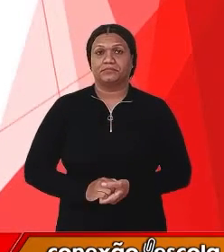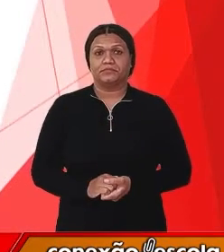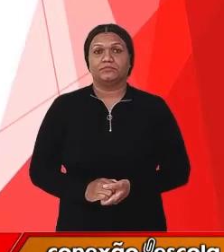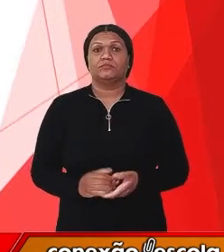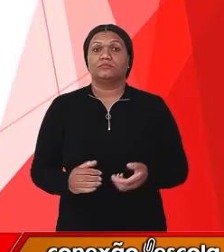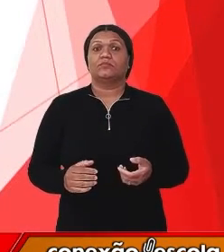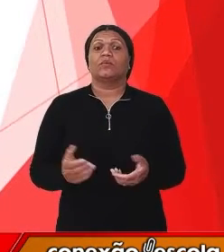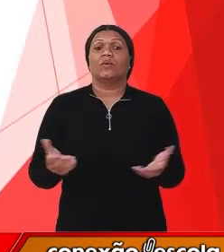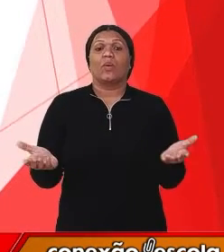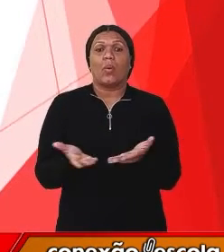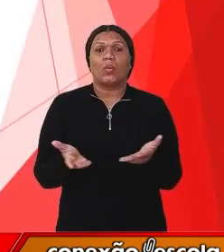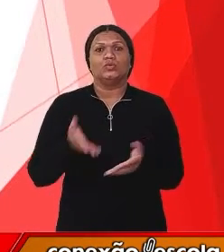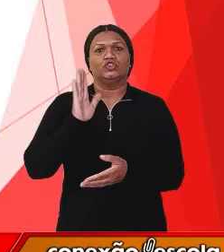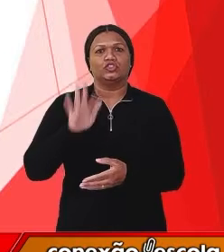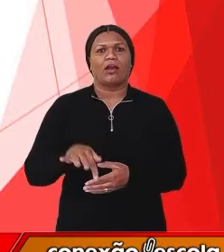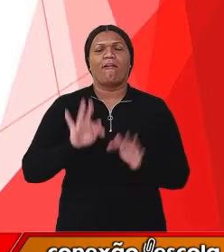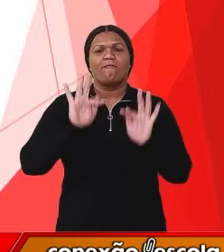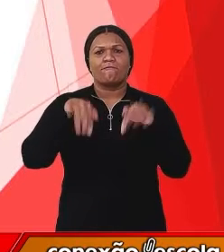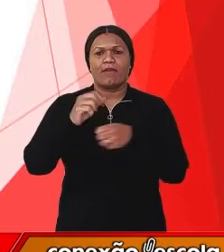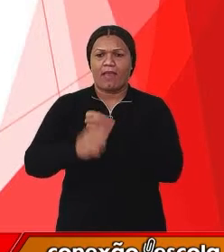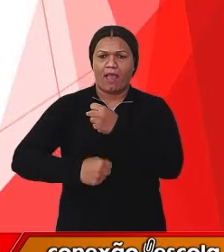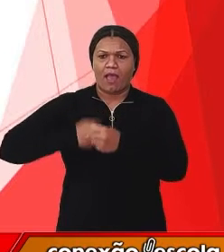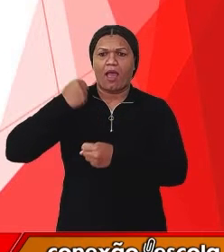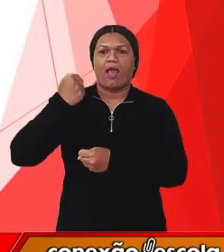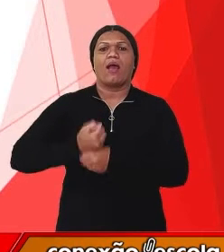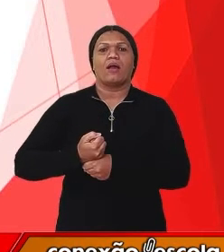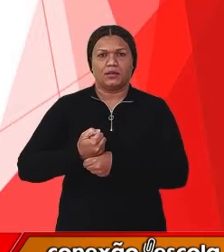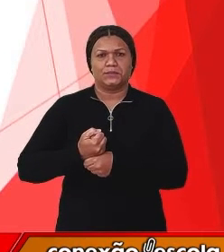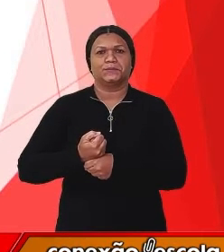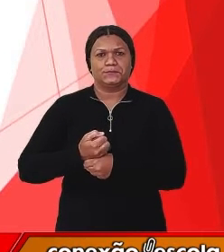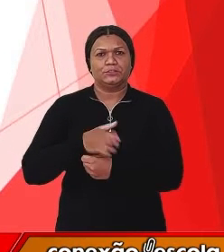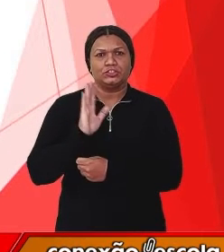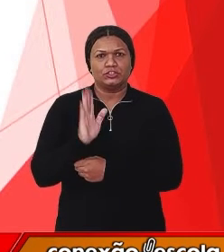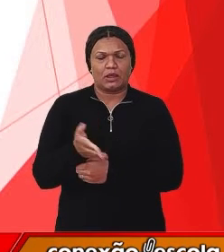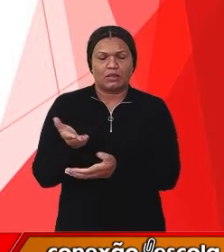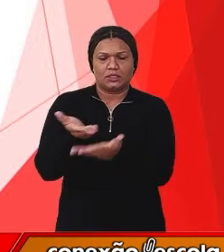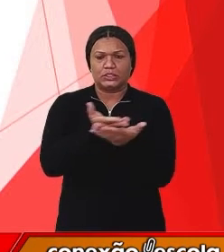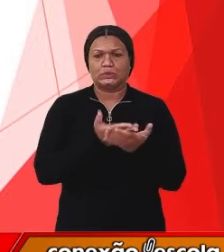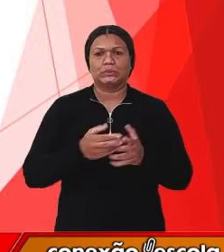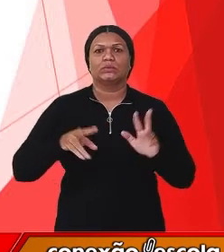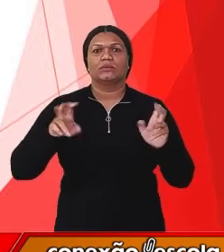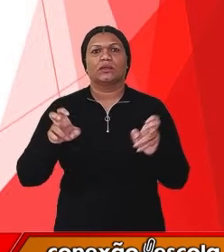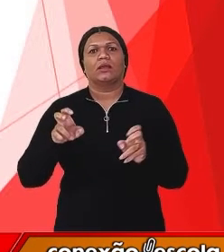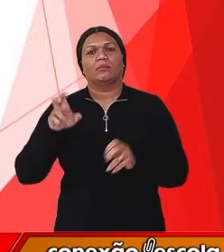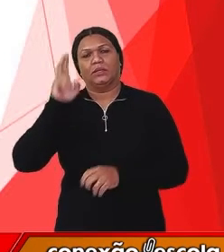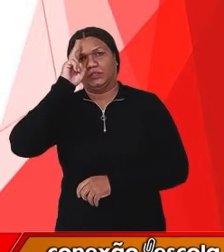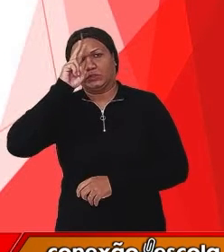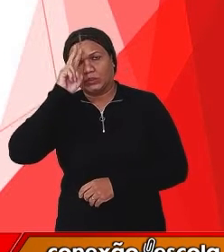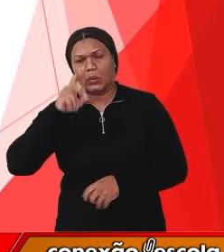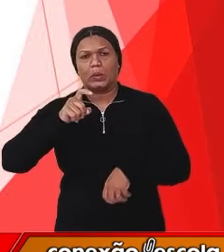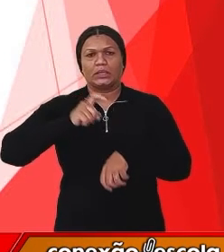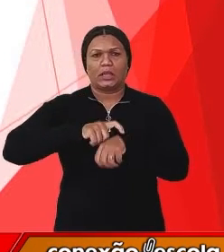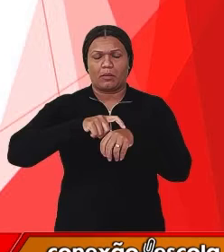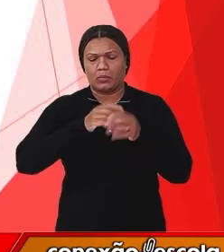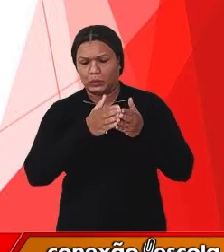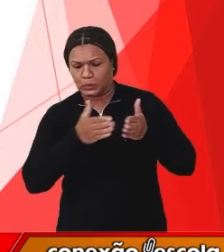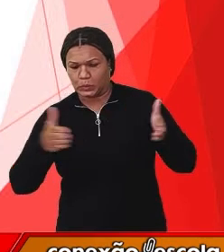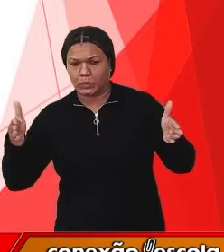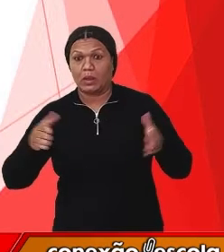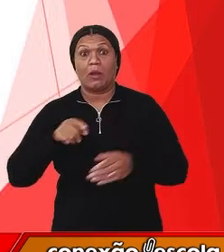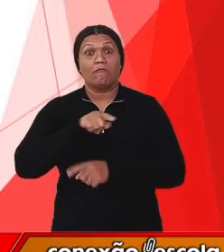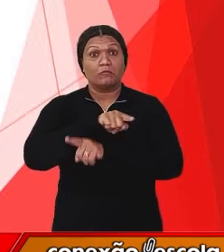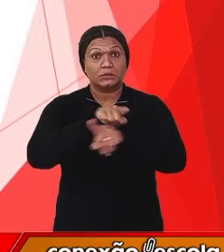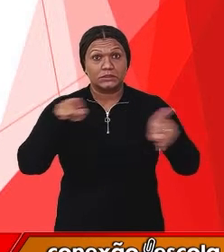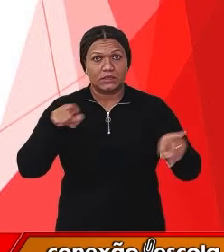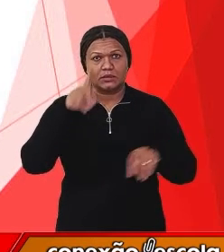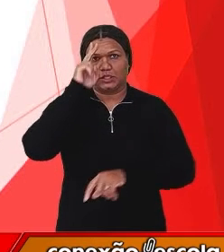Chegamos a mais um final de ano de estudos sobre a história, sobre o tempo, sobre você e a história do homem